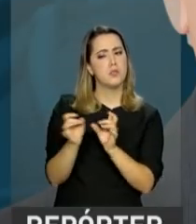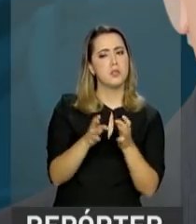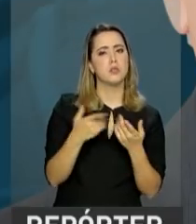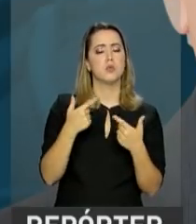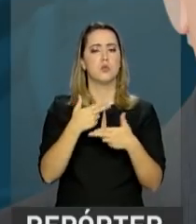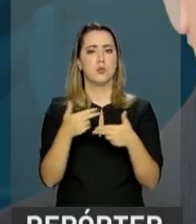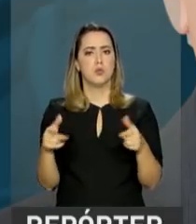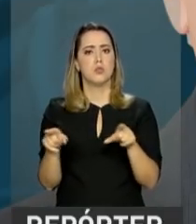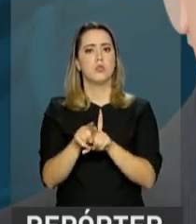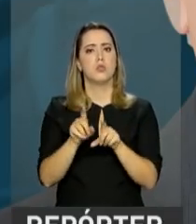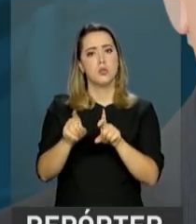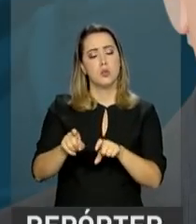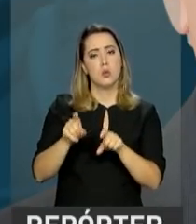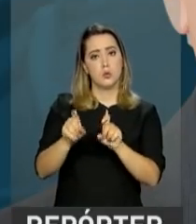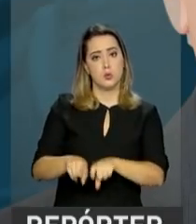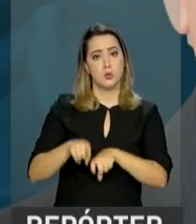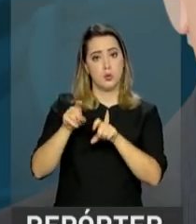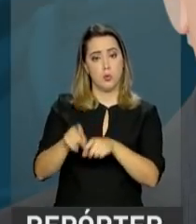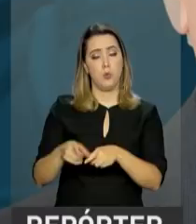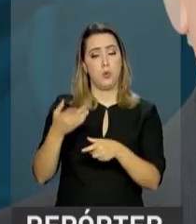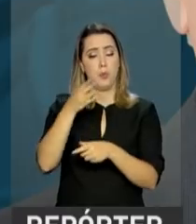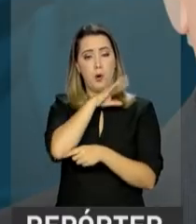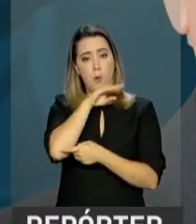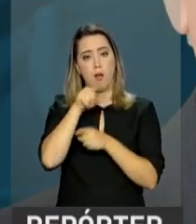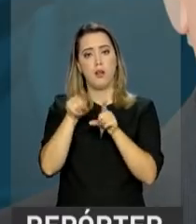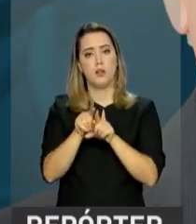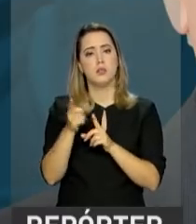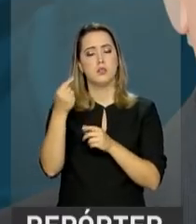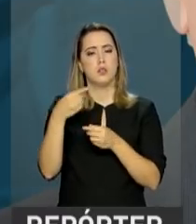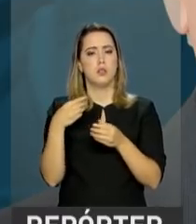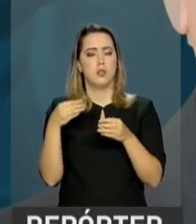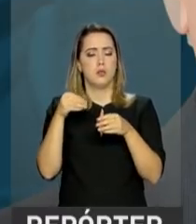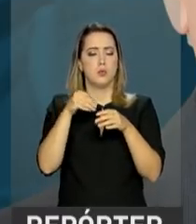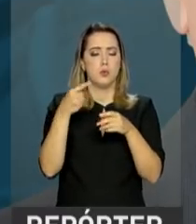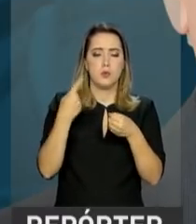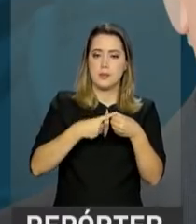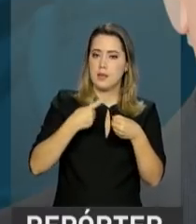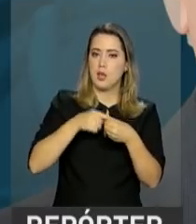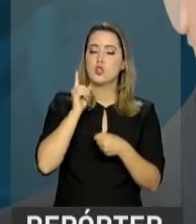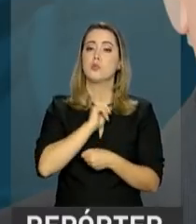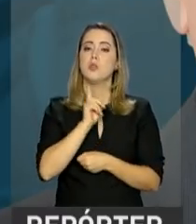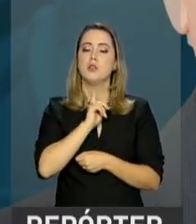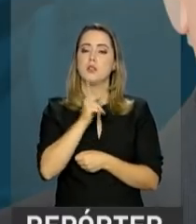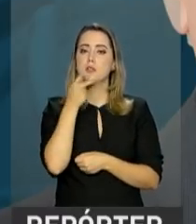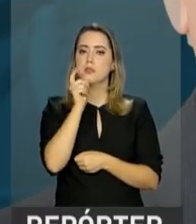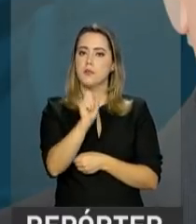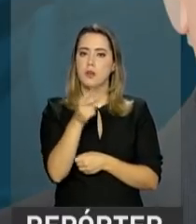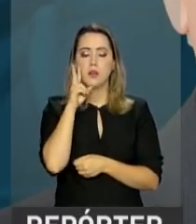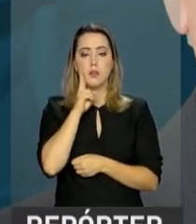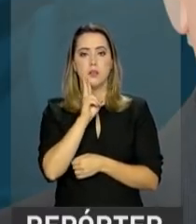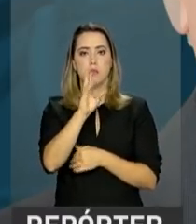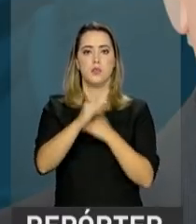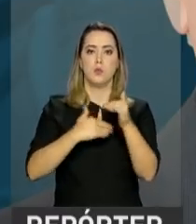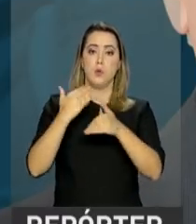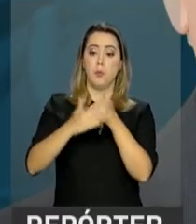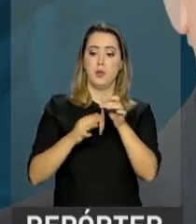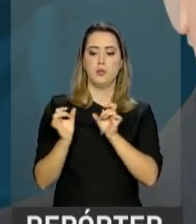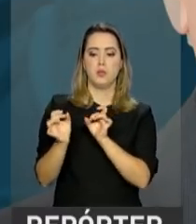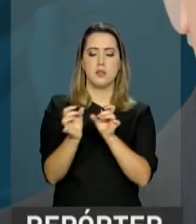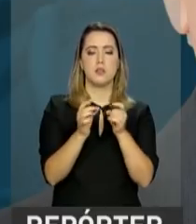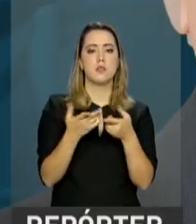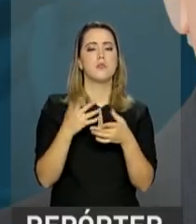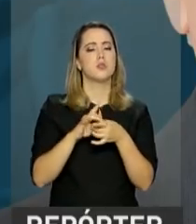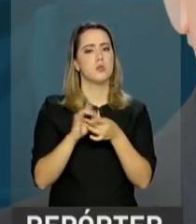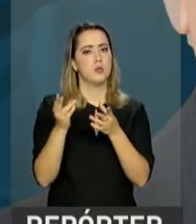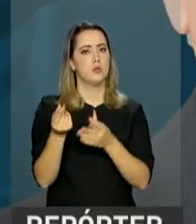de produtos agropecuários em coromandel no interior de minas gerais jefferson conta que acompanhou o aumento das vendas com